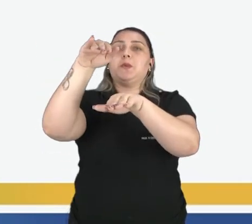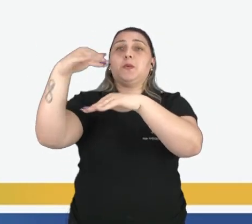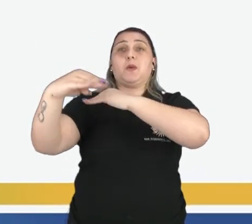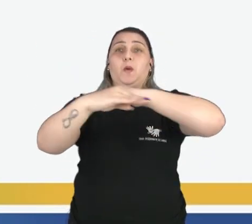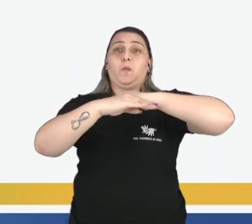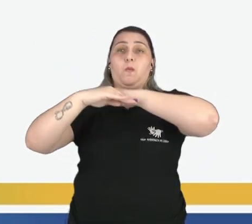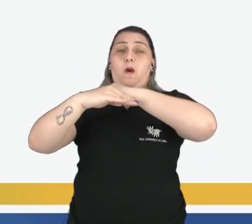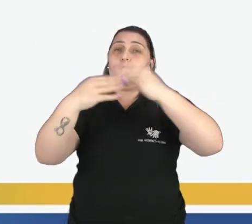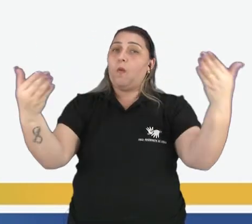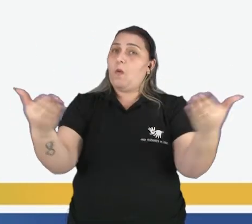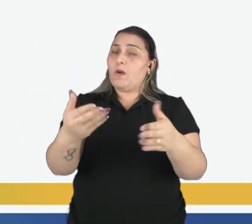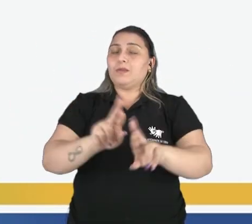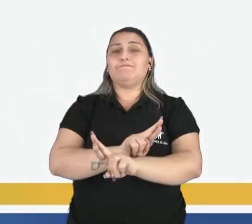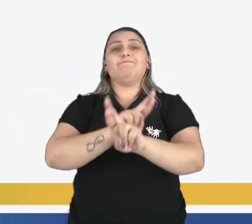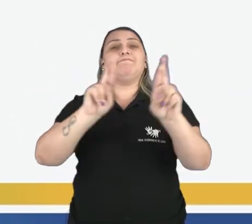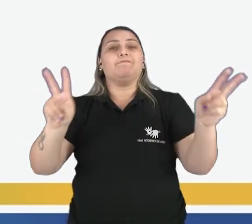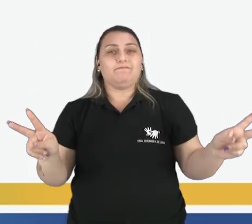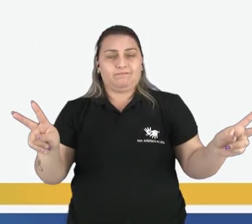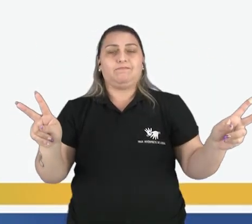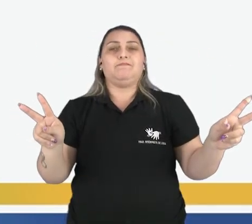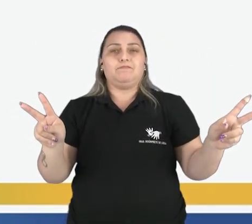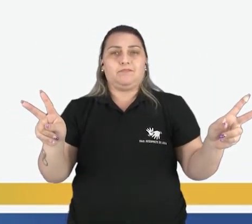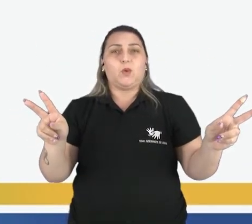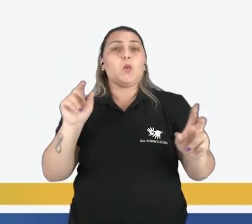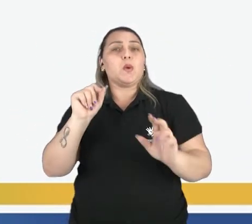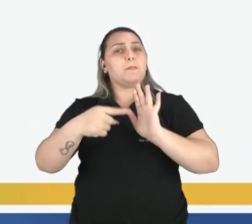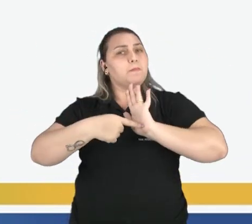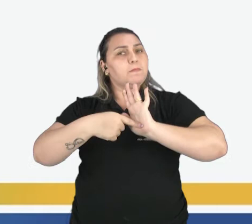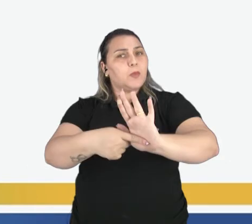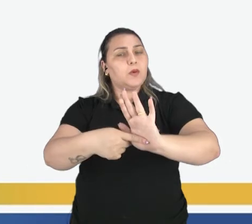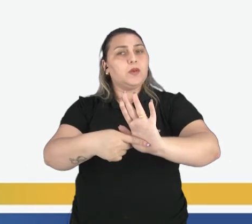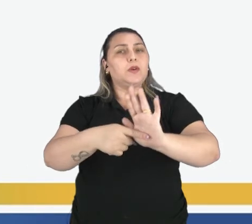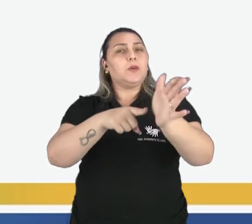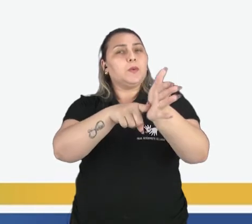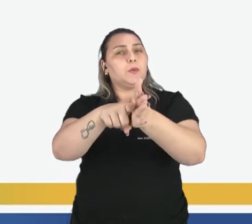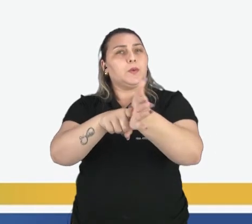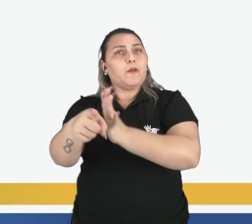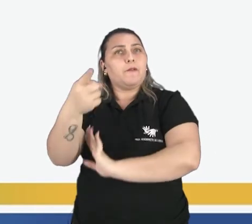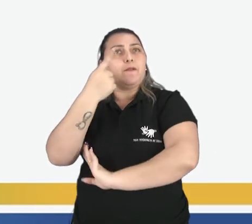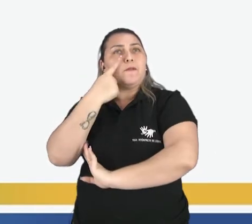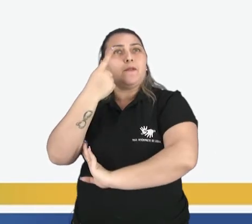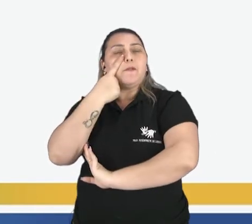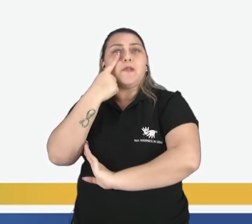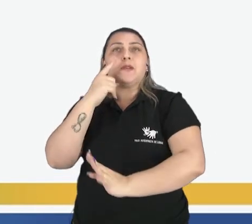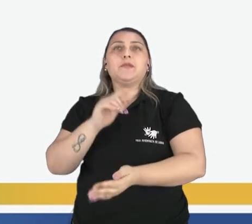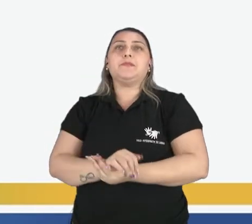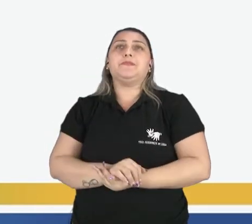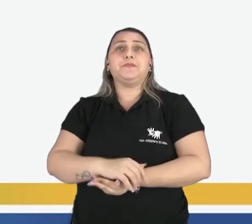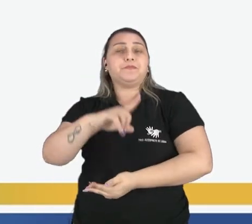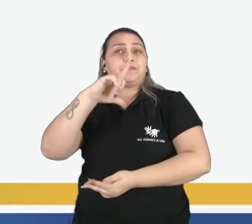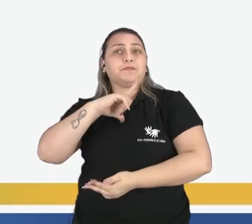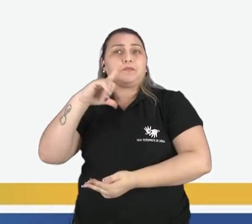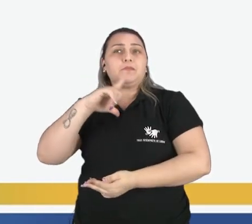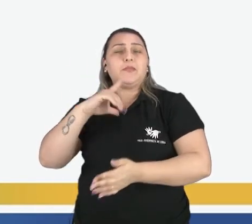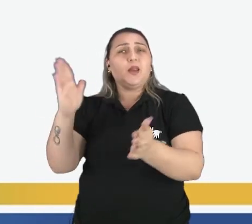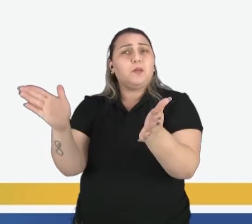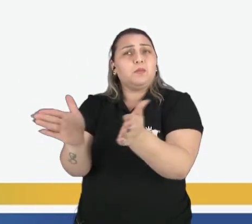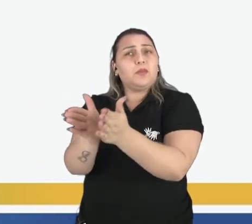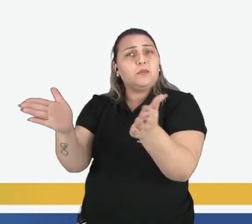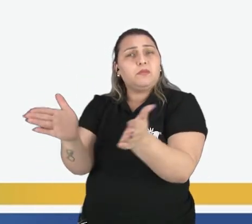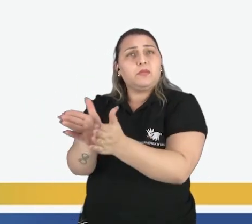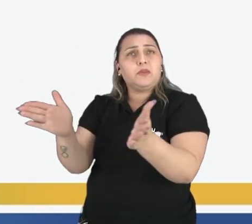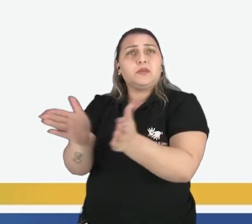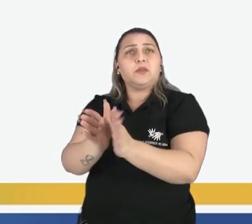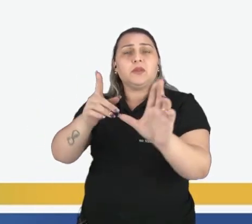essa realidade já está diferenciada e isso é o que mostram os dados que estamos vendo aí. E aí temos a extrema pobreza,